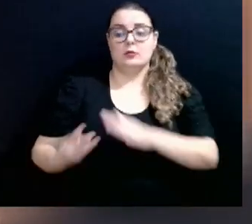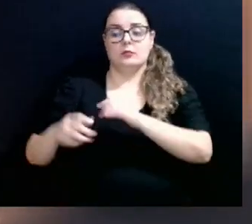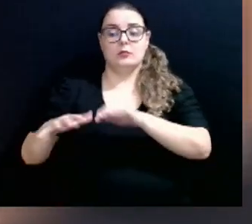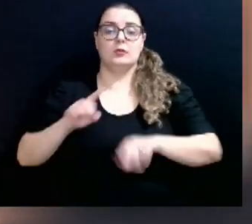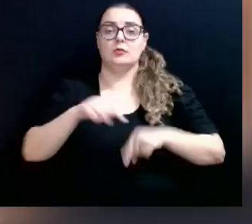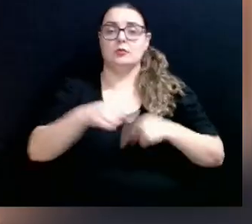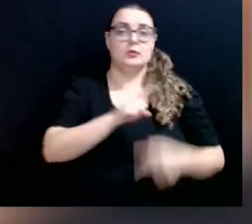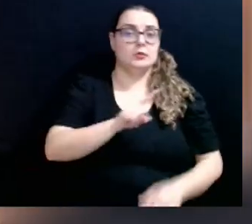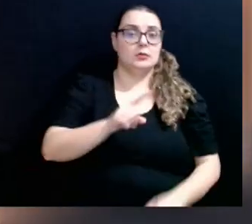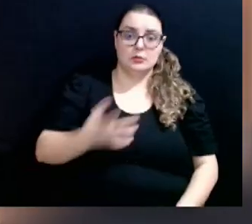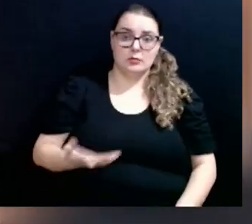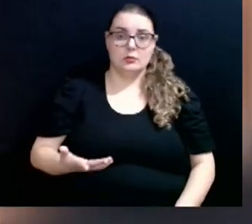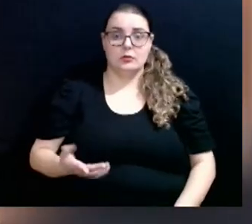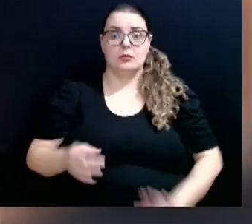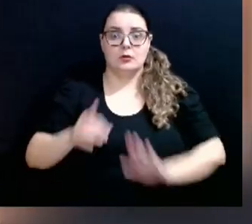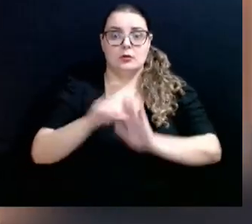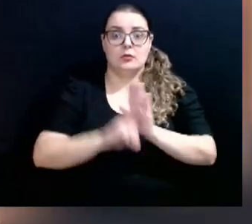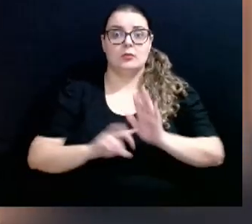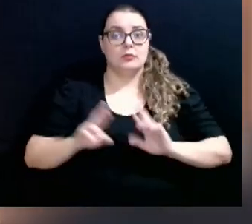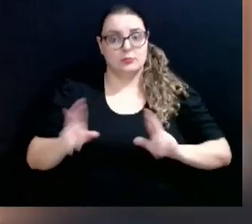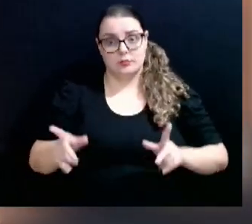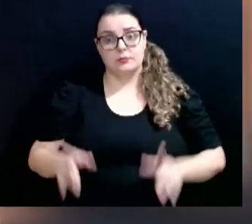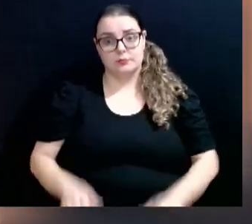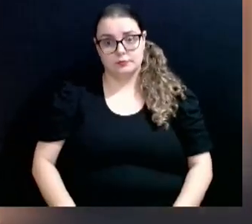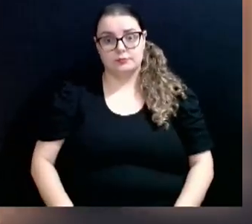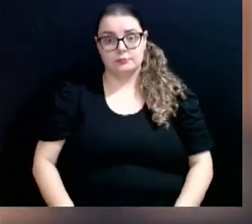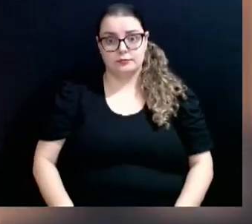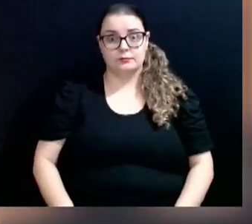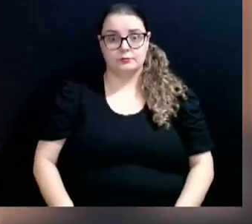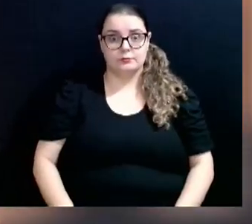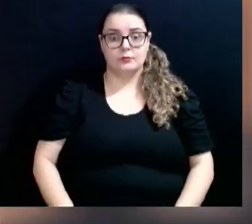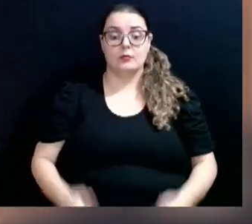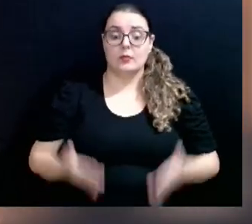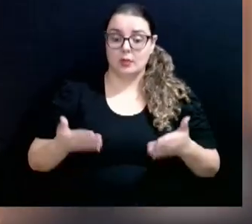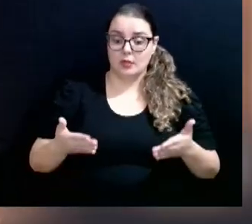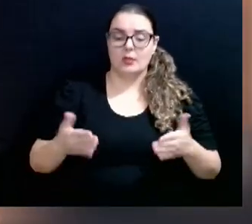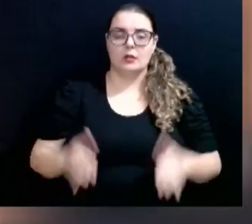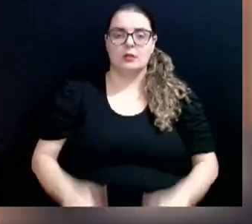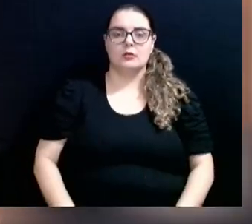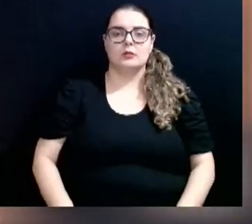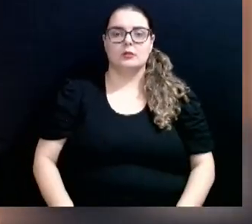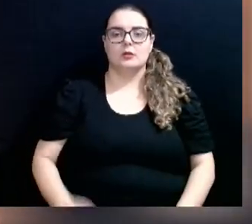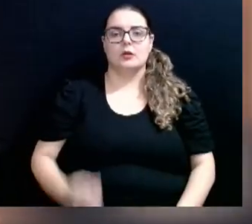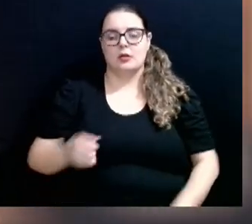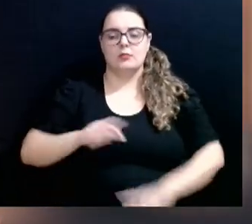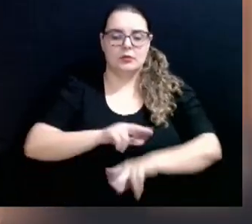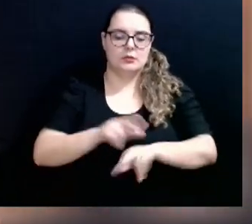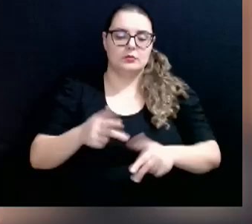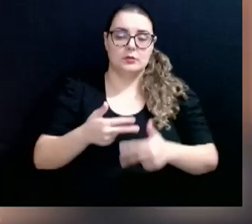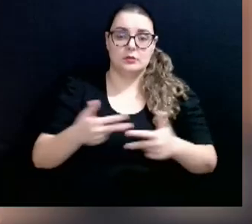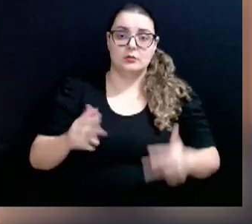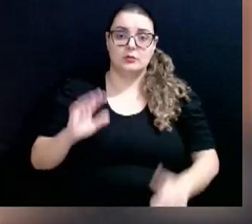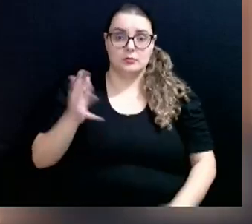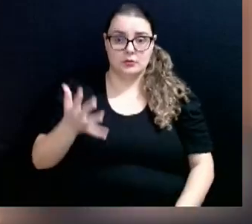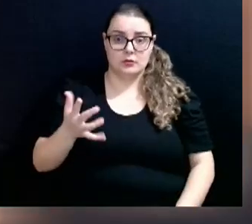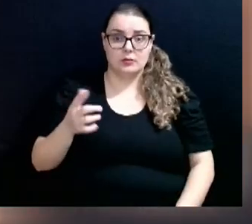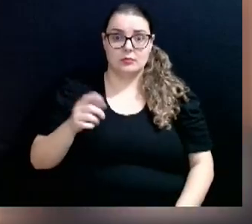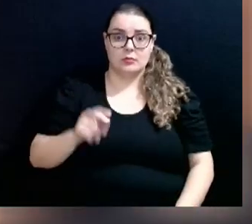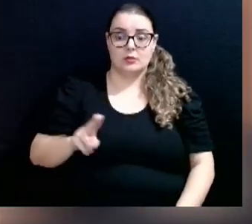com direitos completamente diferentes. E isso é uma das coisas que acontece com essa universalização